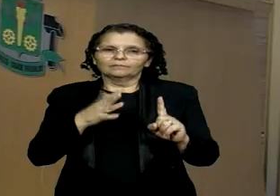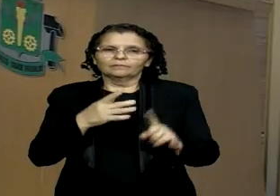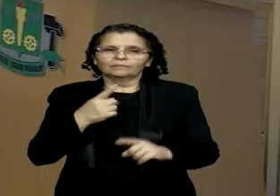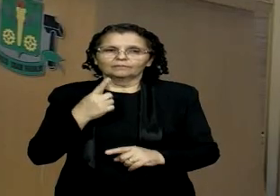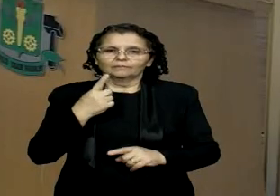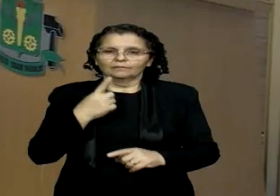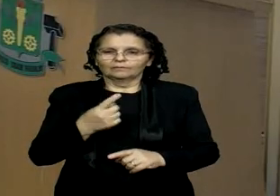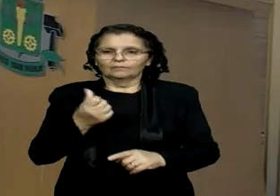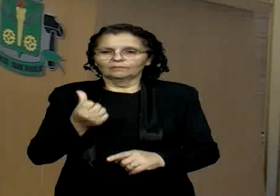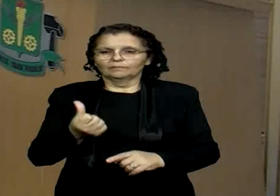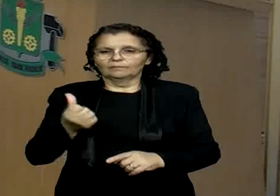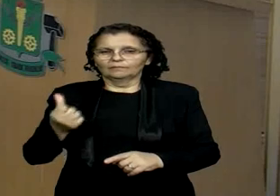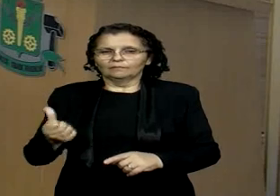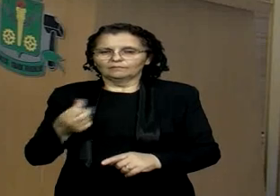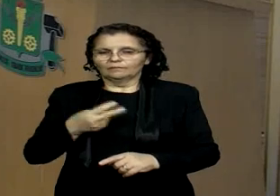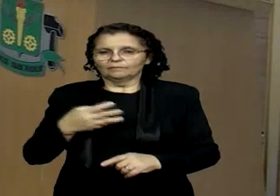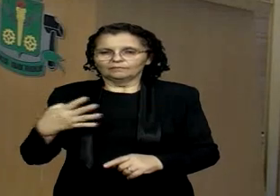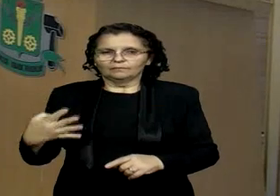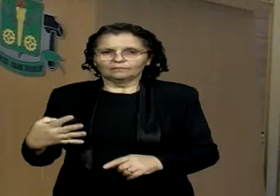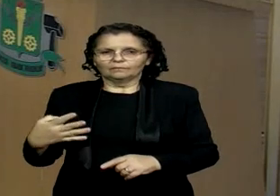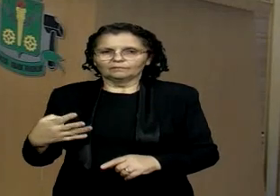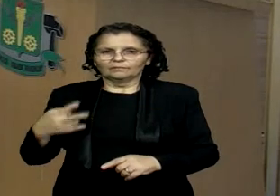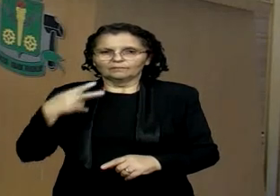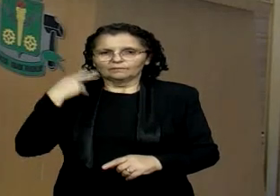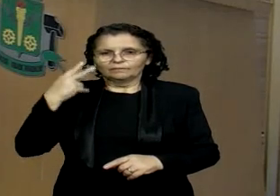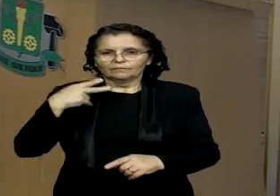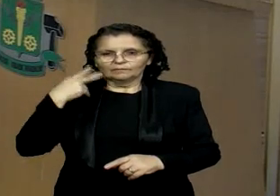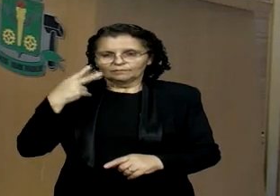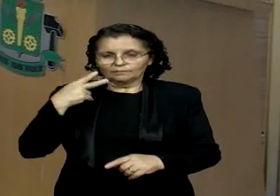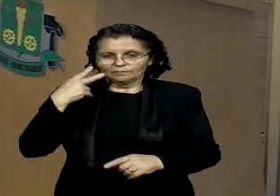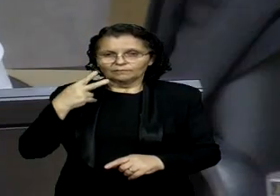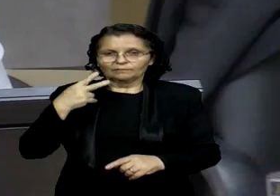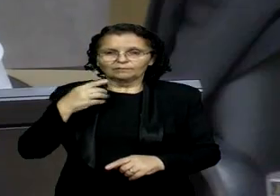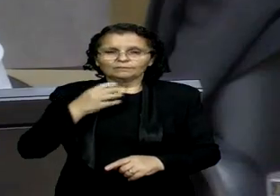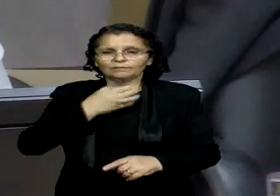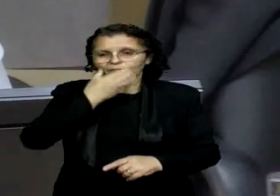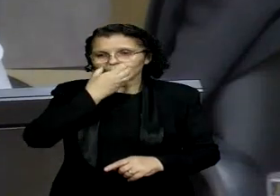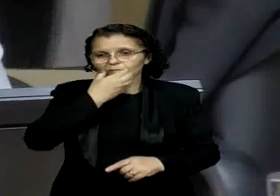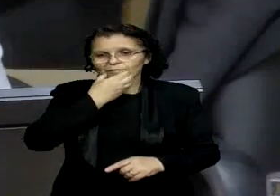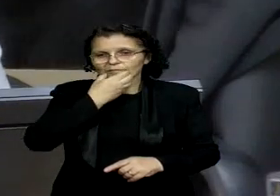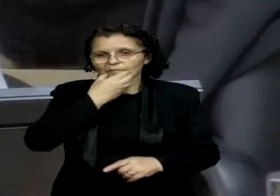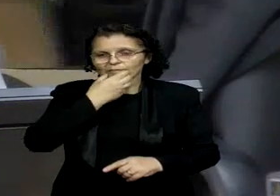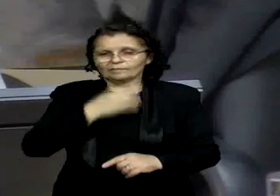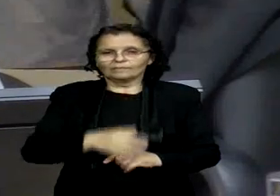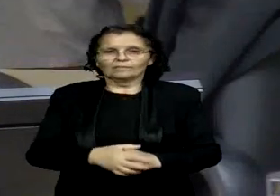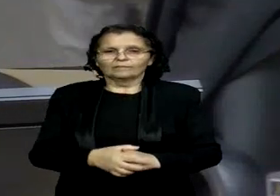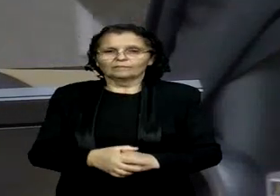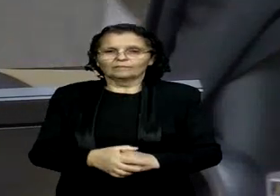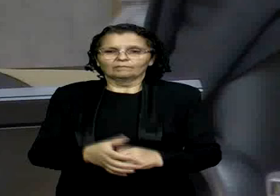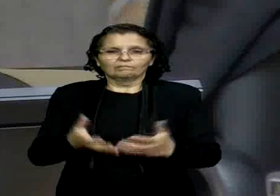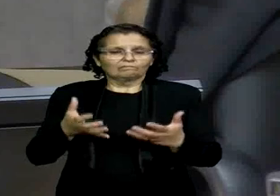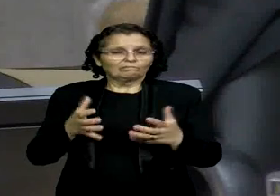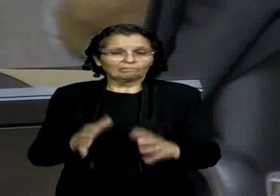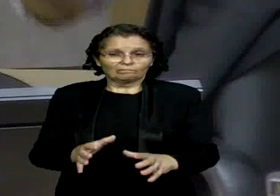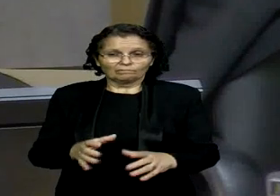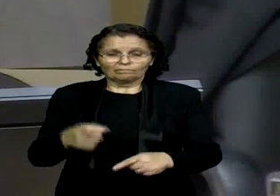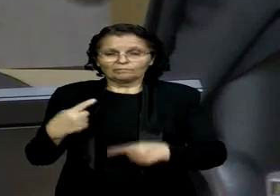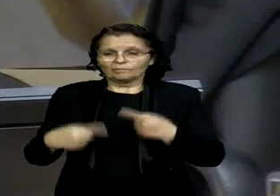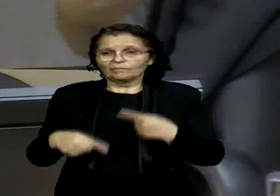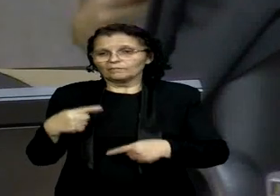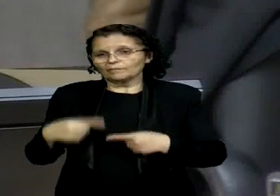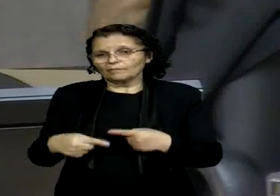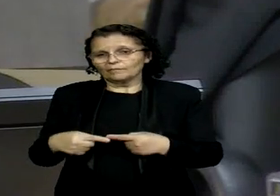número 166, de 2024, do nobre vereador Carmônio Bastos. Não havendo quem